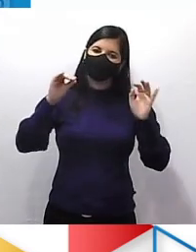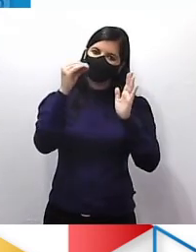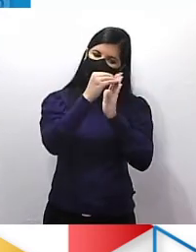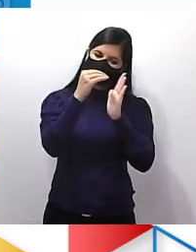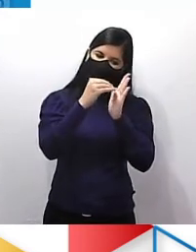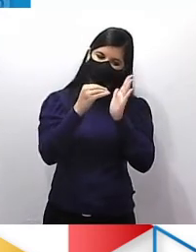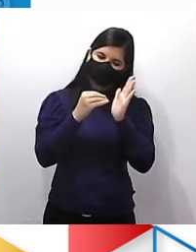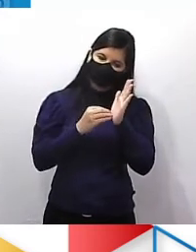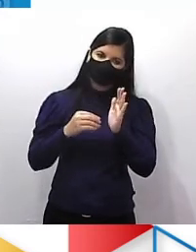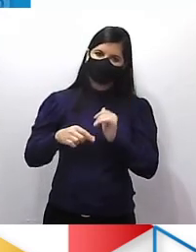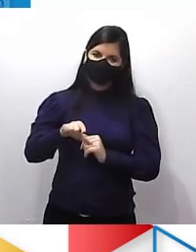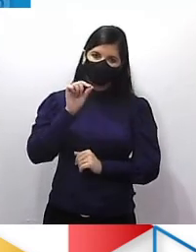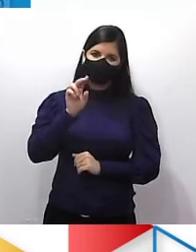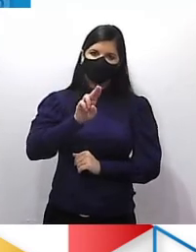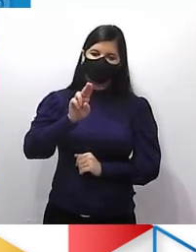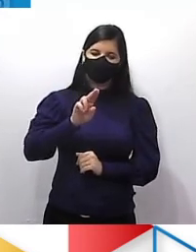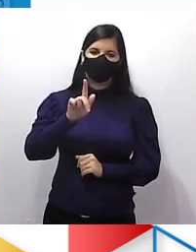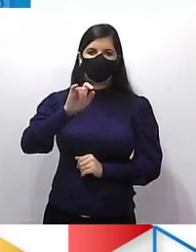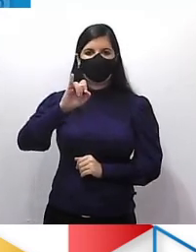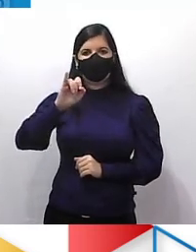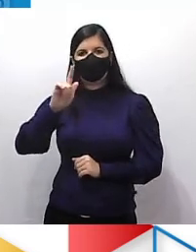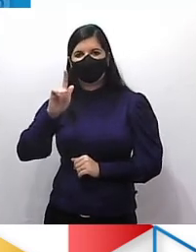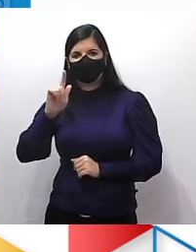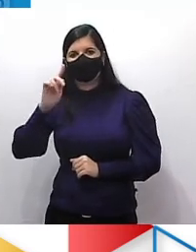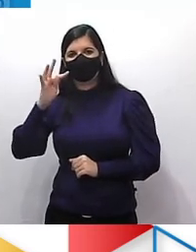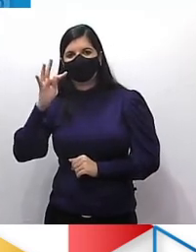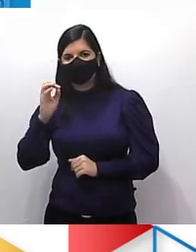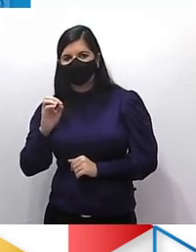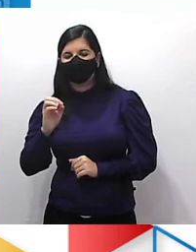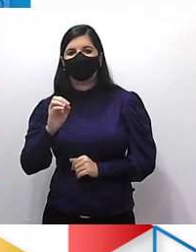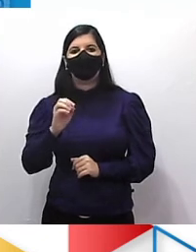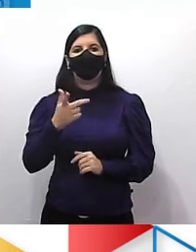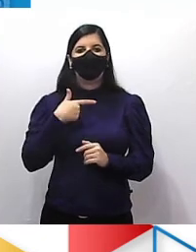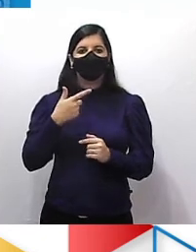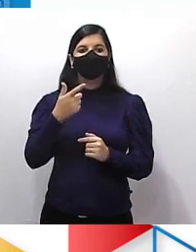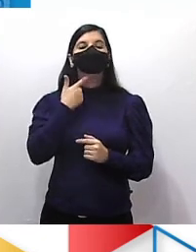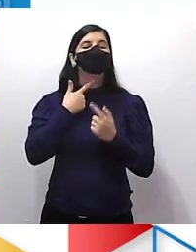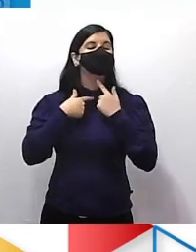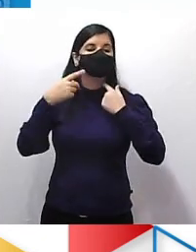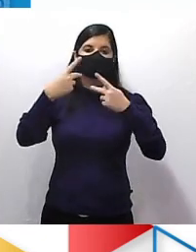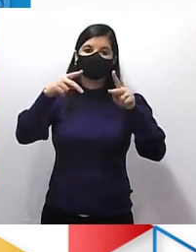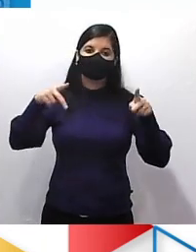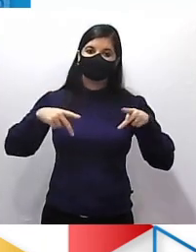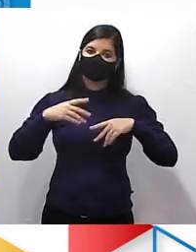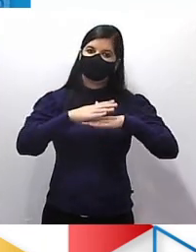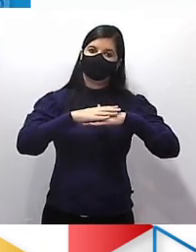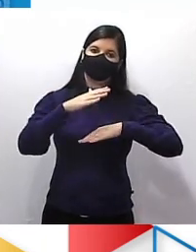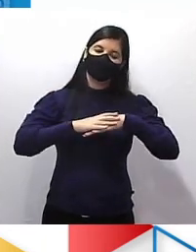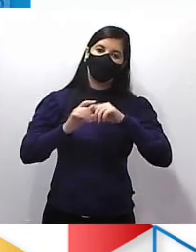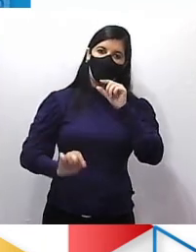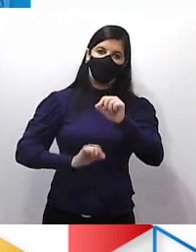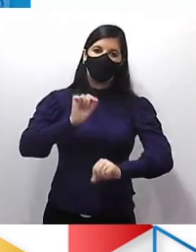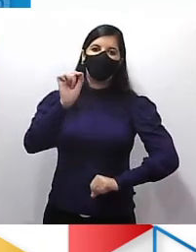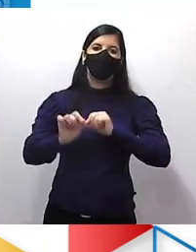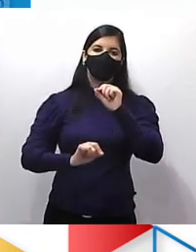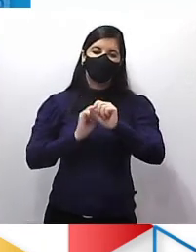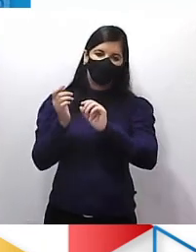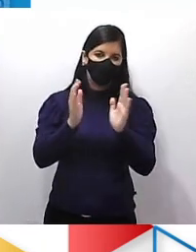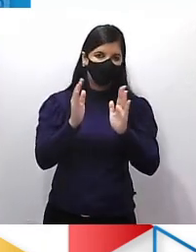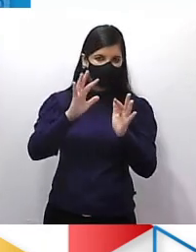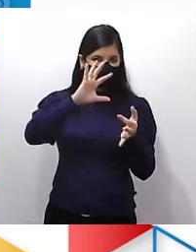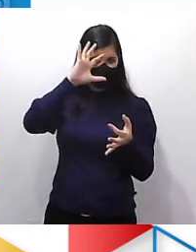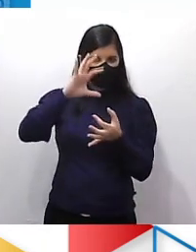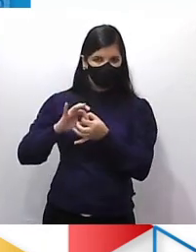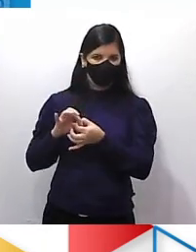utilizando o going to para ilustrar quais são as suas intenções de executar dentro daquela lógica